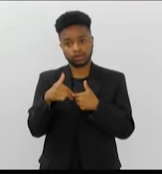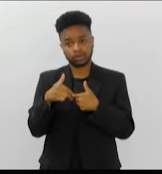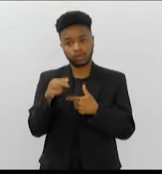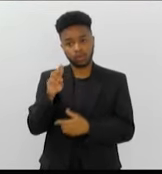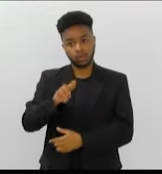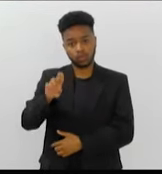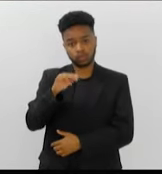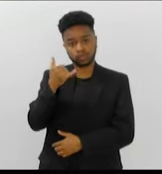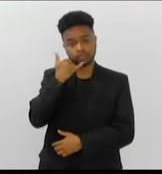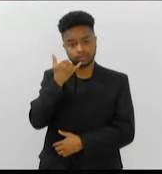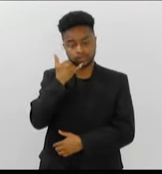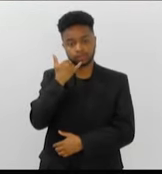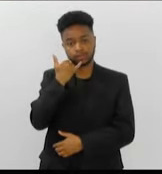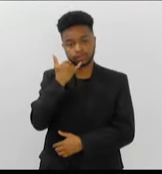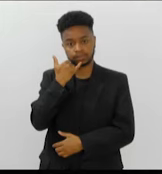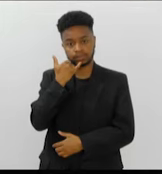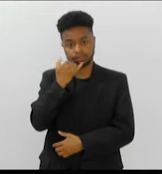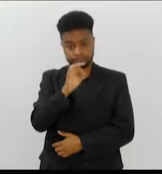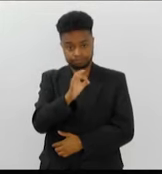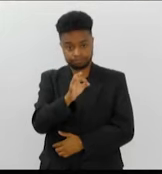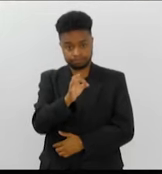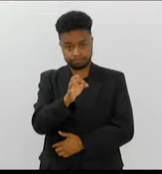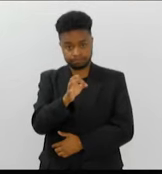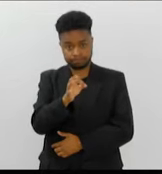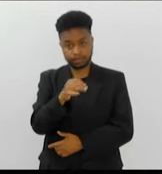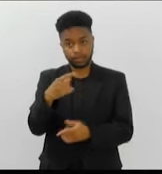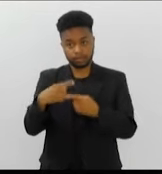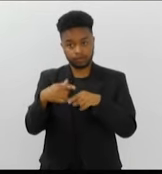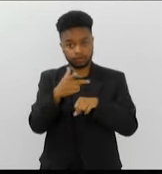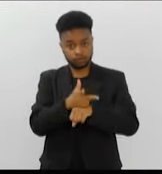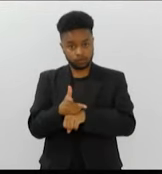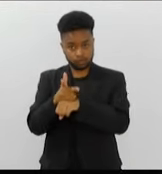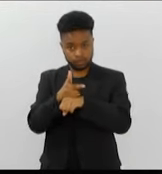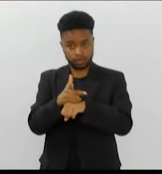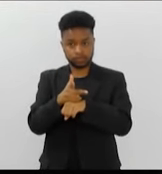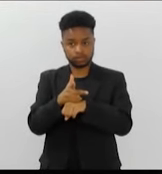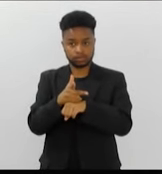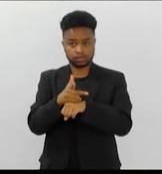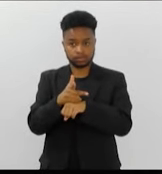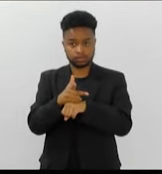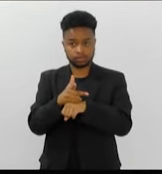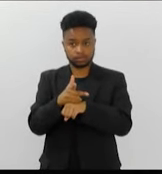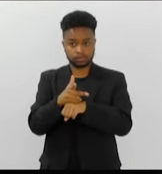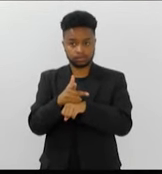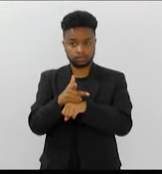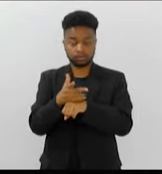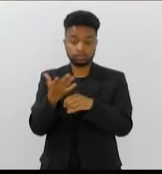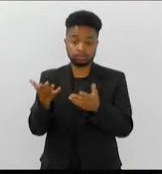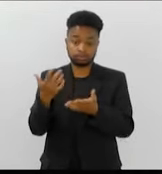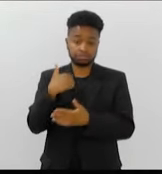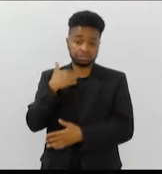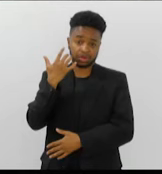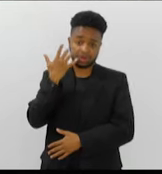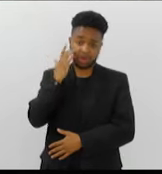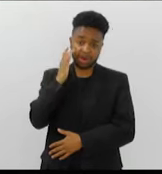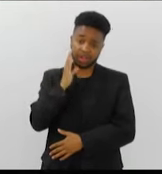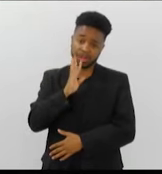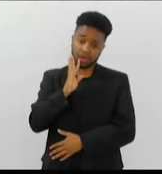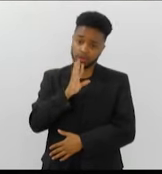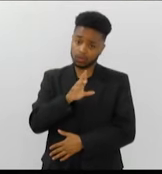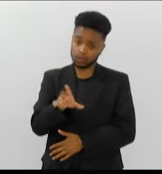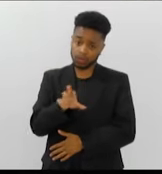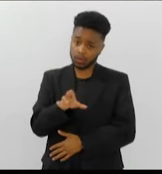usando o celular, né? Estava filmando. Eu acho que não está muito legal essa